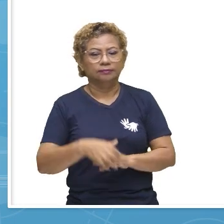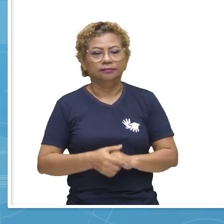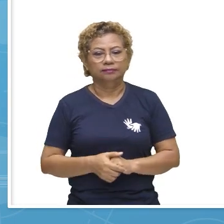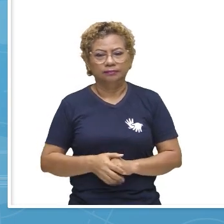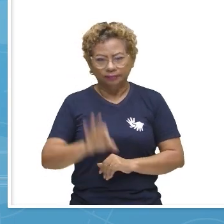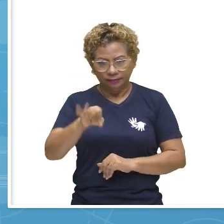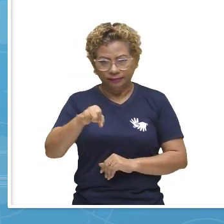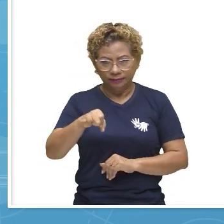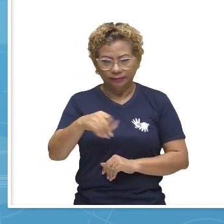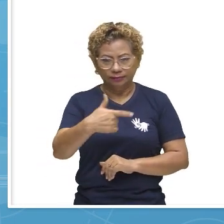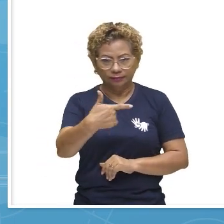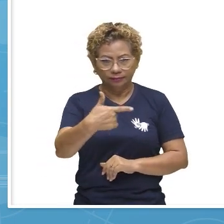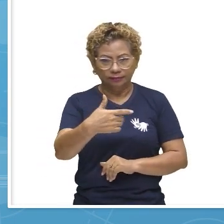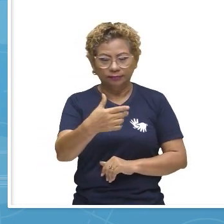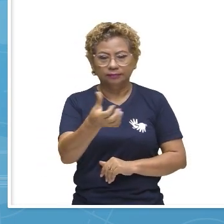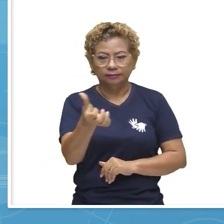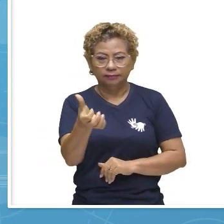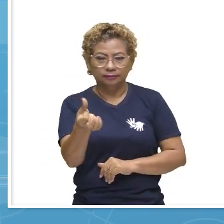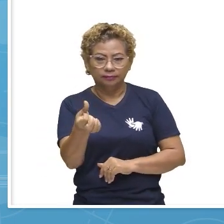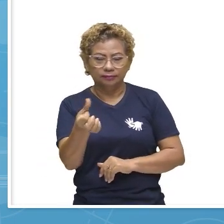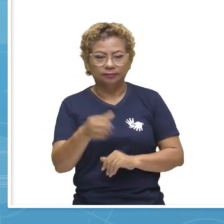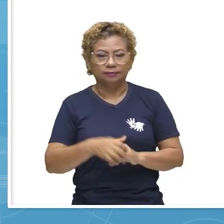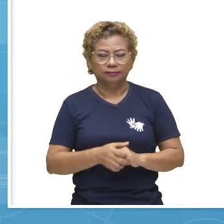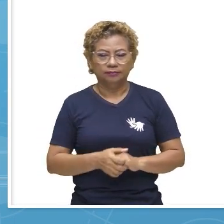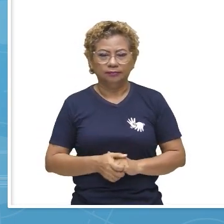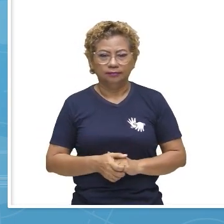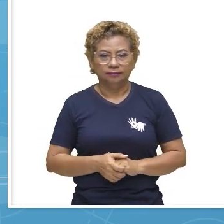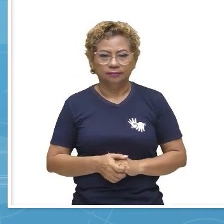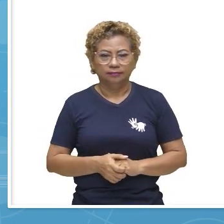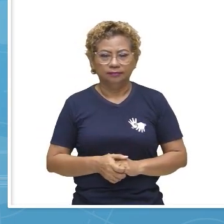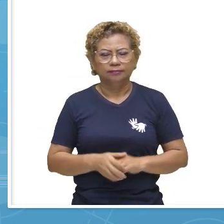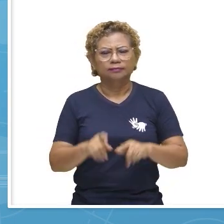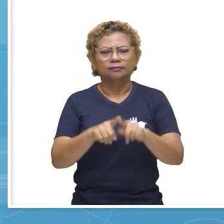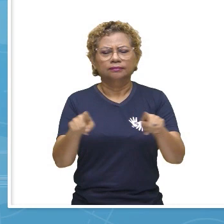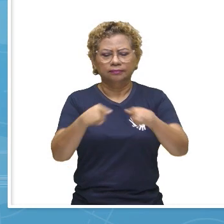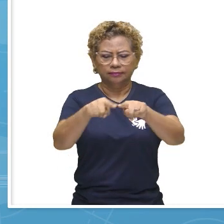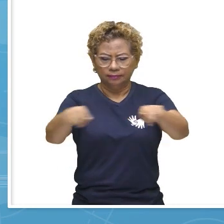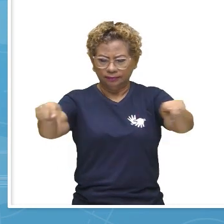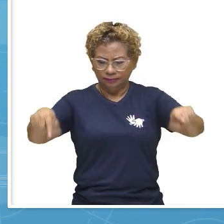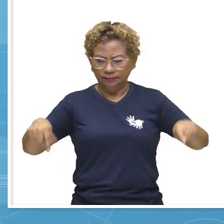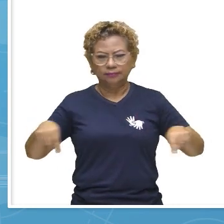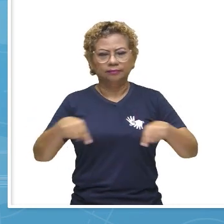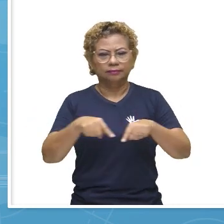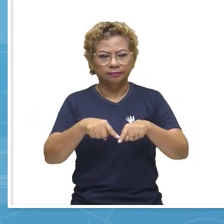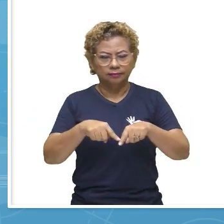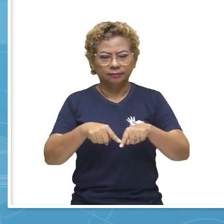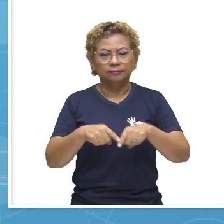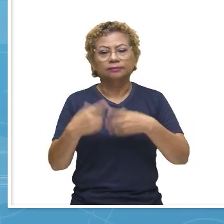Ok? Tá bom. E aí, só que essa área aqui... ele quer que seja